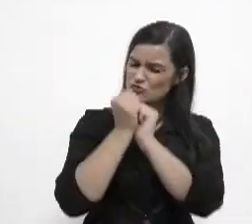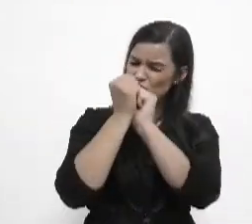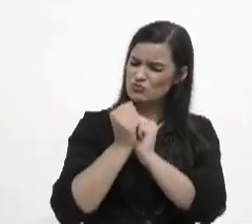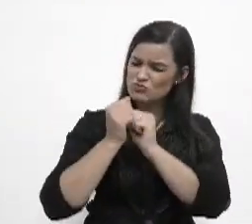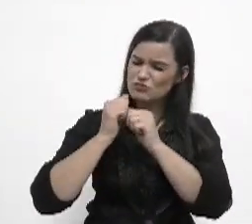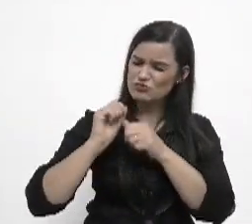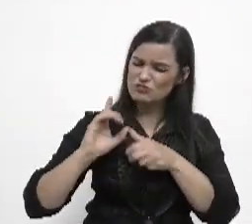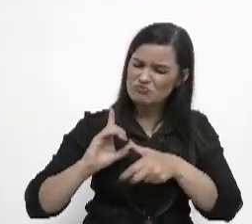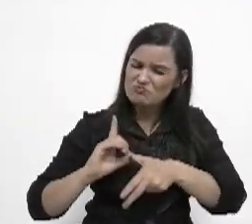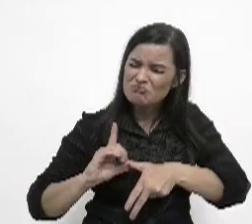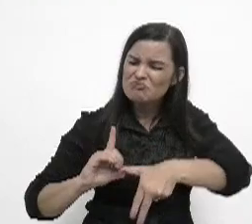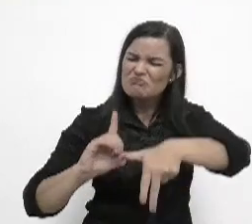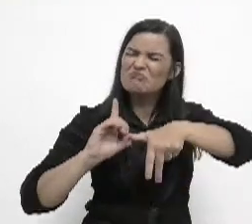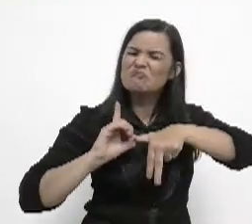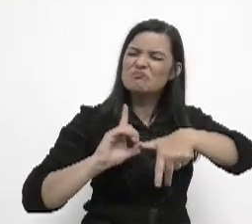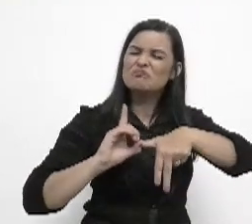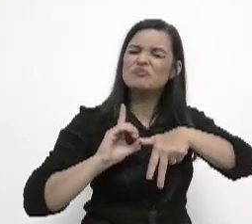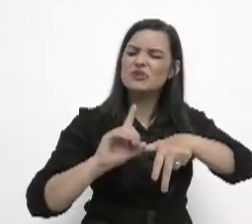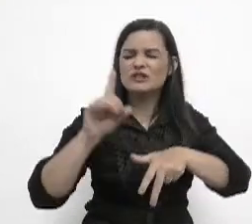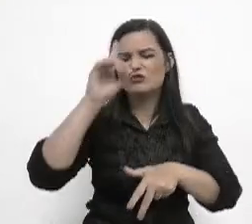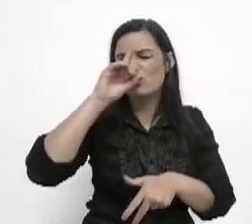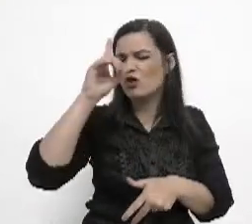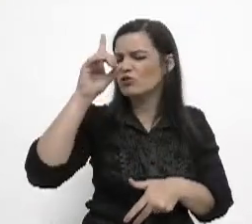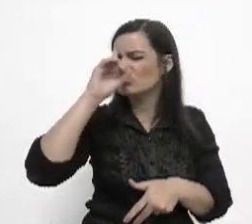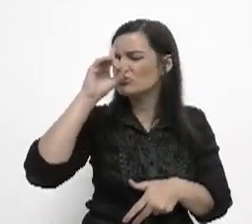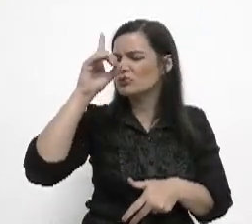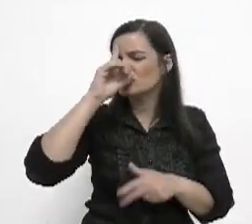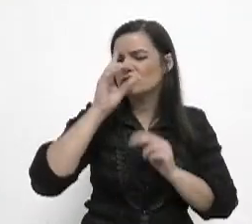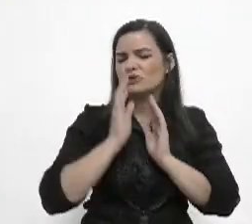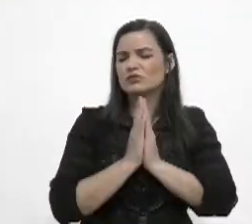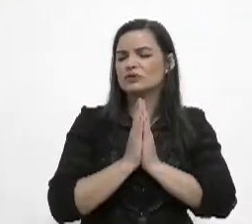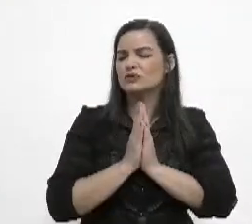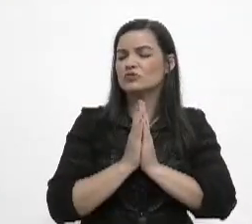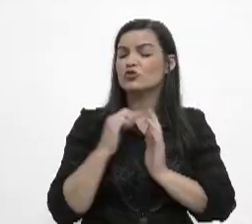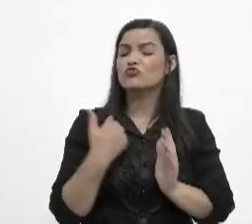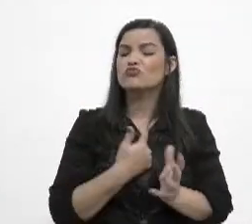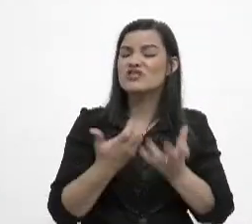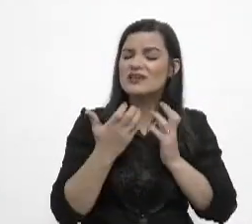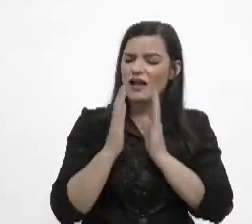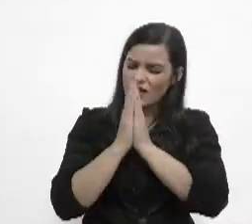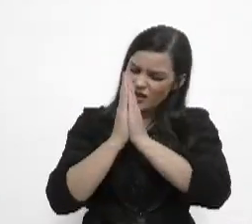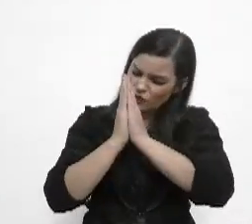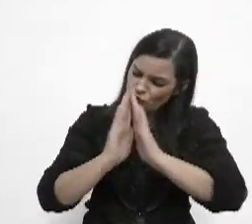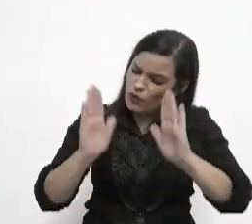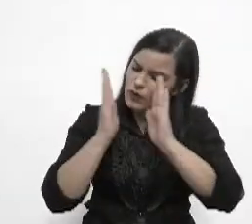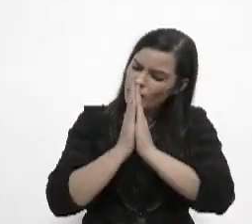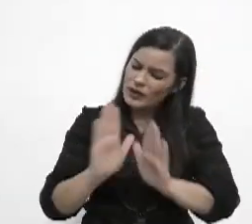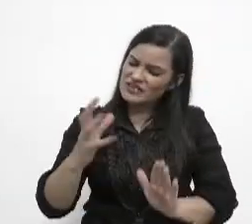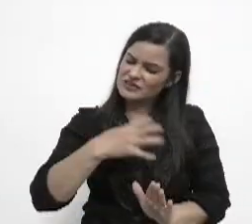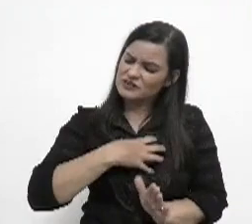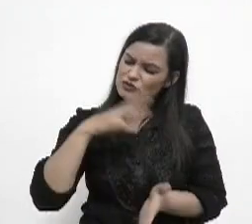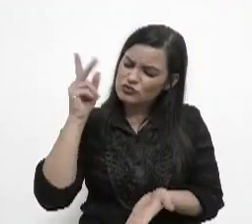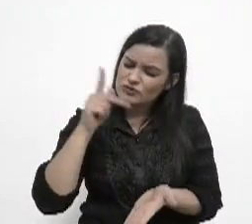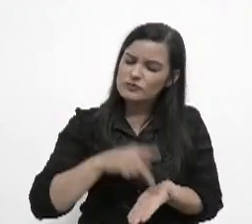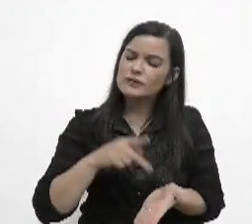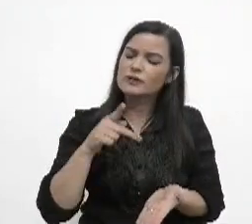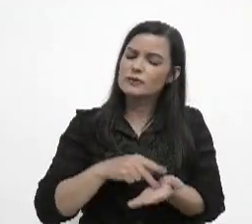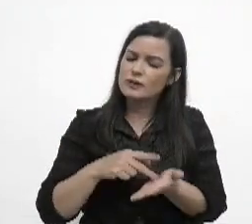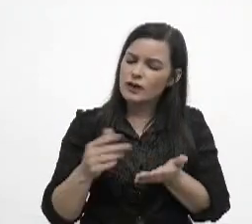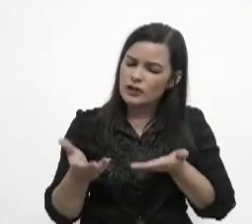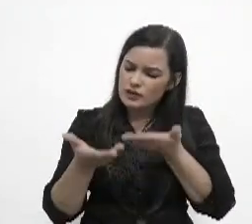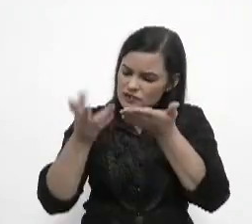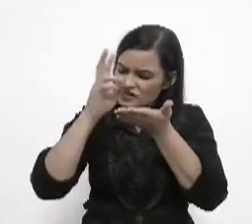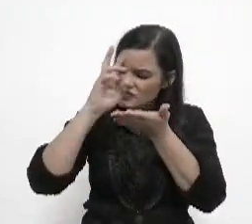os dias, em todos os momentos, adorando-te em espírito e em verdade, adorando-te em nosso ser, Senhor, ó